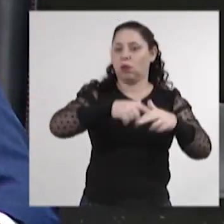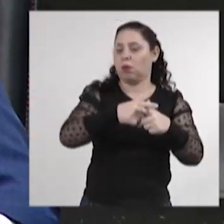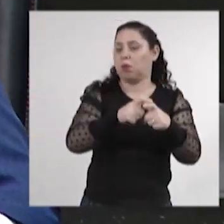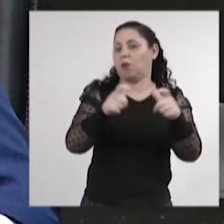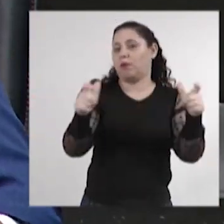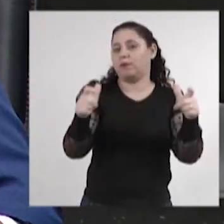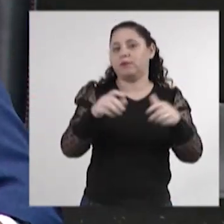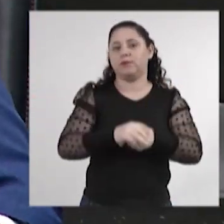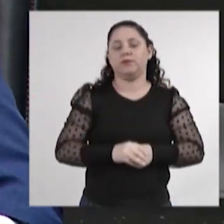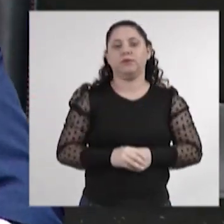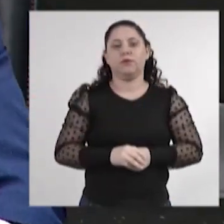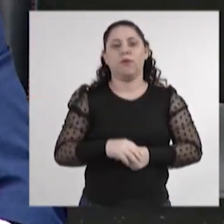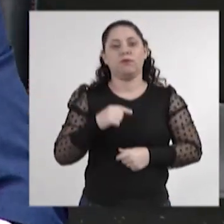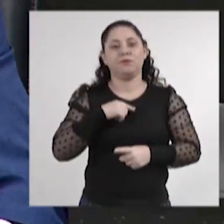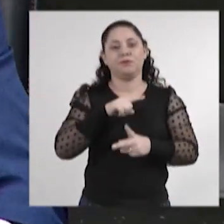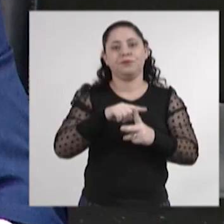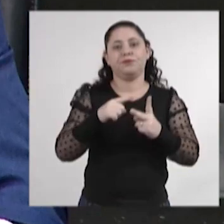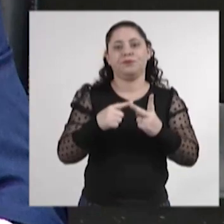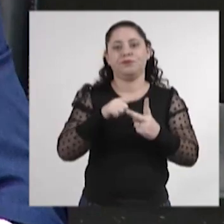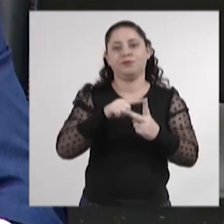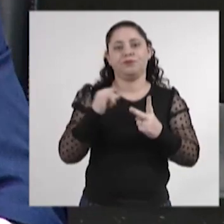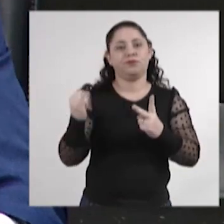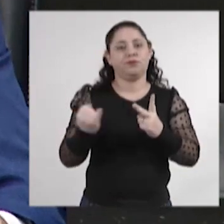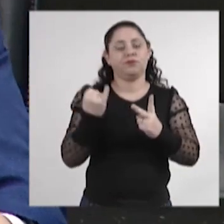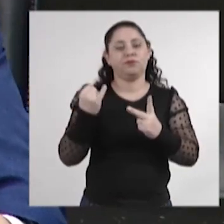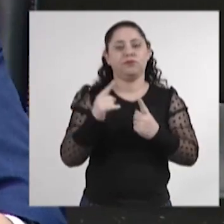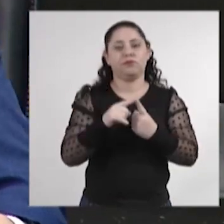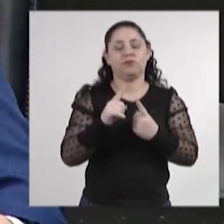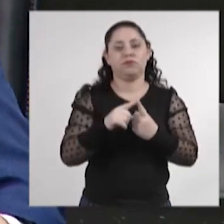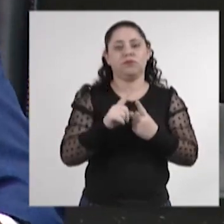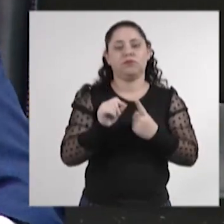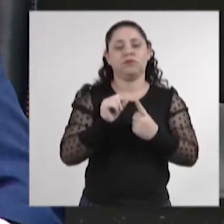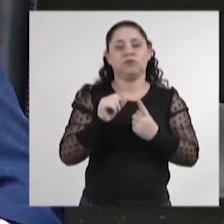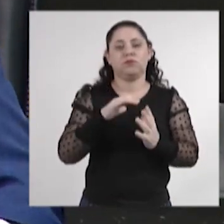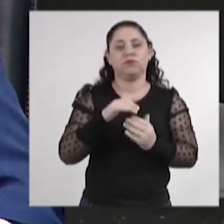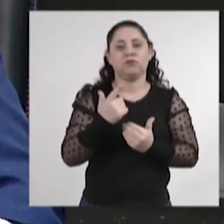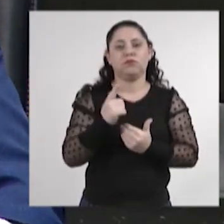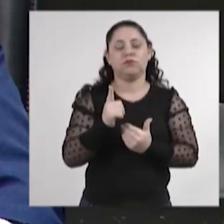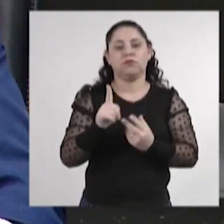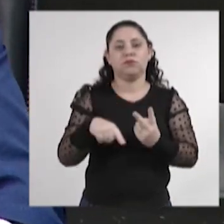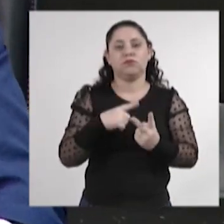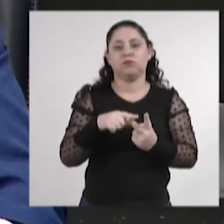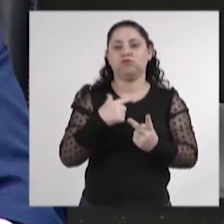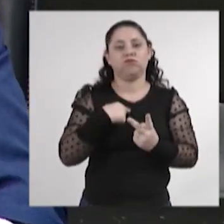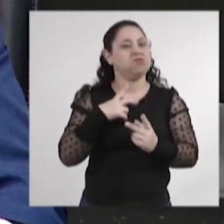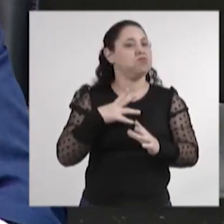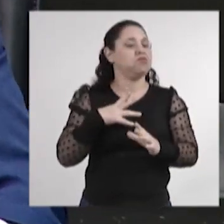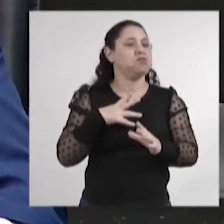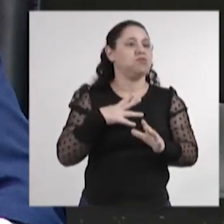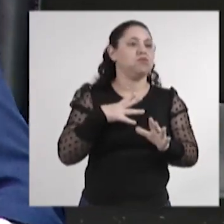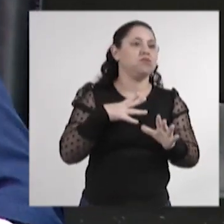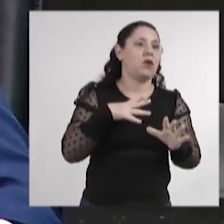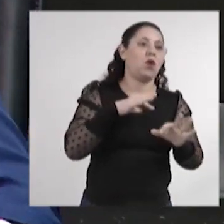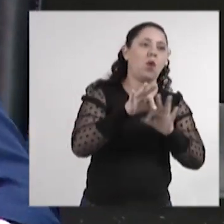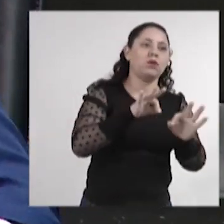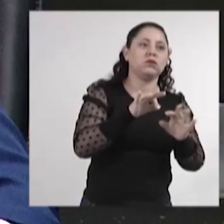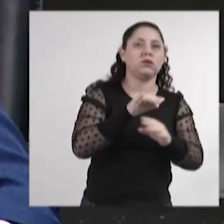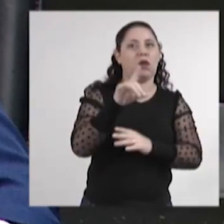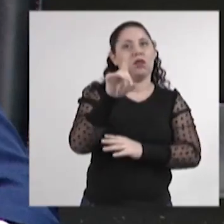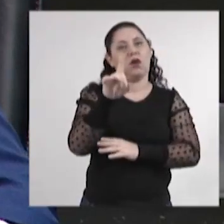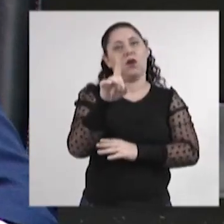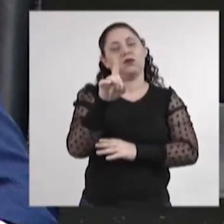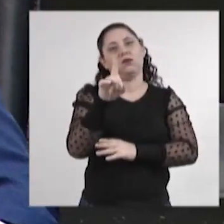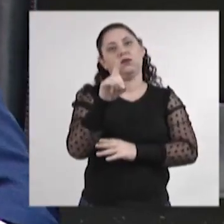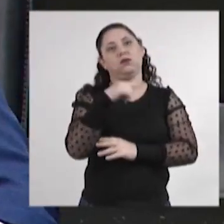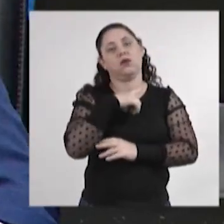gigantesco, que tem duas variáveis importantes. A primeira é a geologia, e aí a gente não mexe. Se Deus colocou